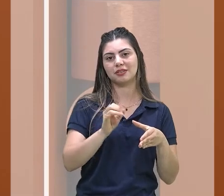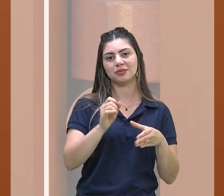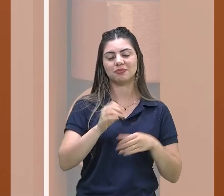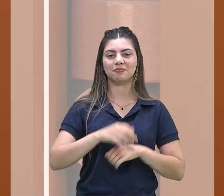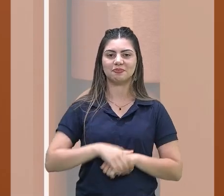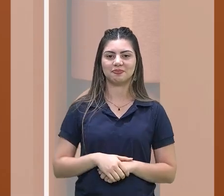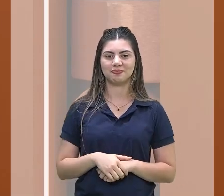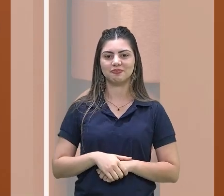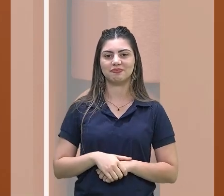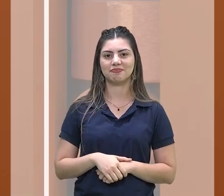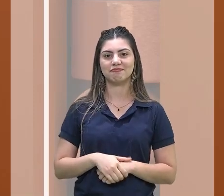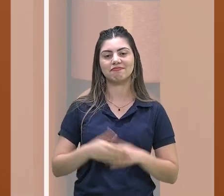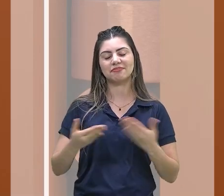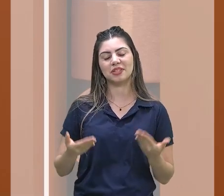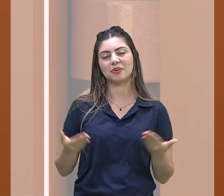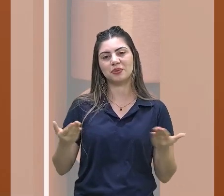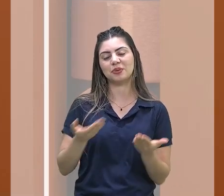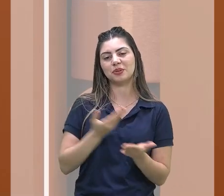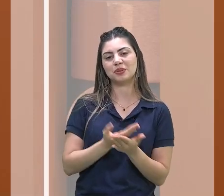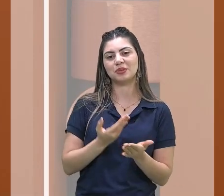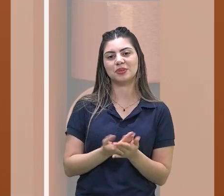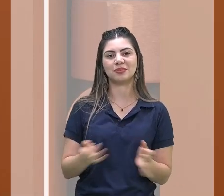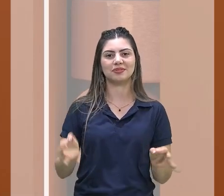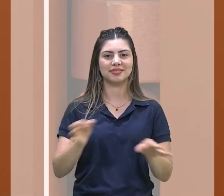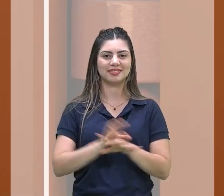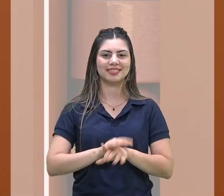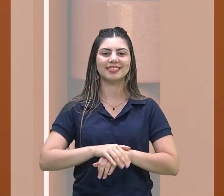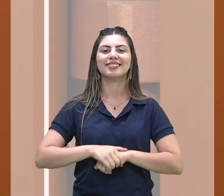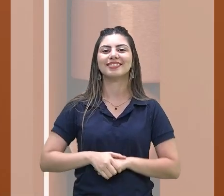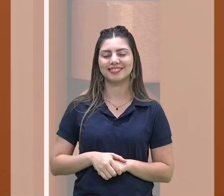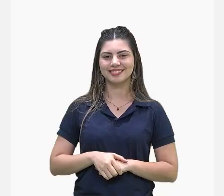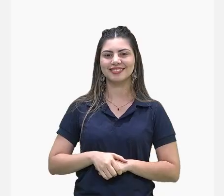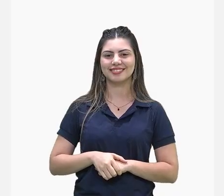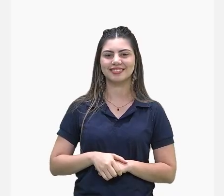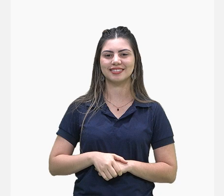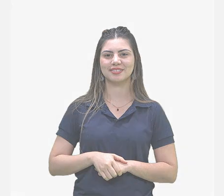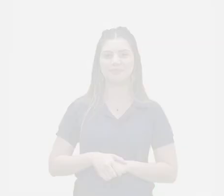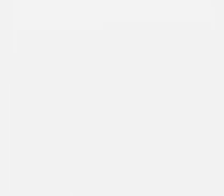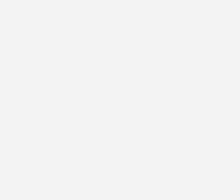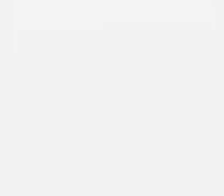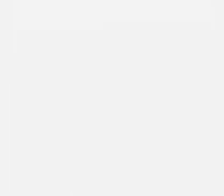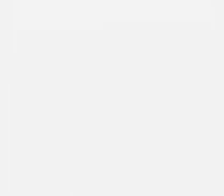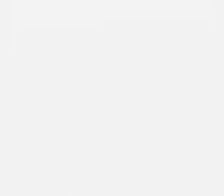países membros, tá bom, gente? E assim a gente finaliza esse momento da nossa aula.